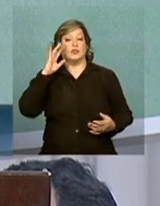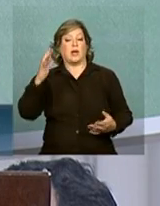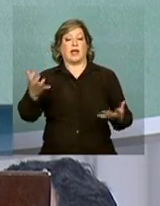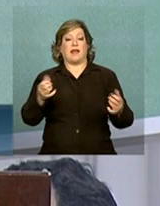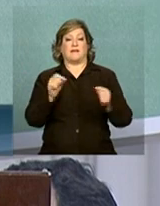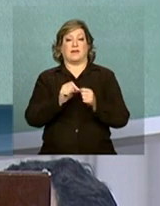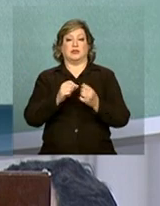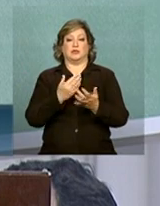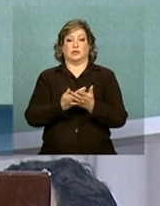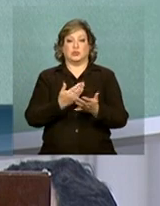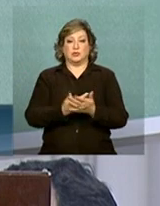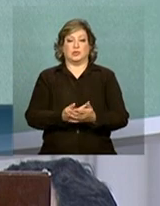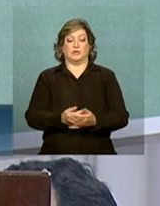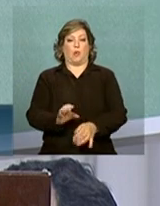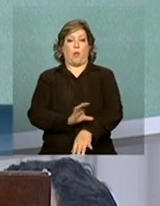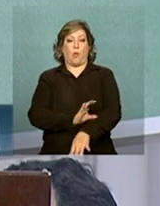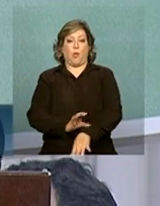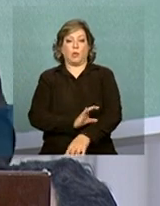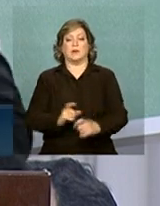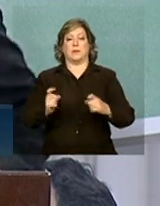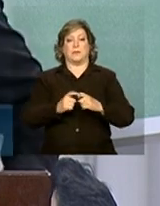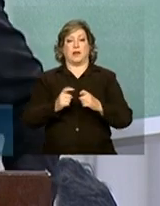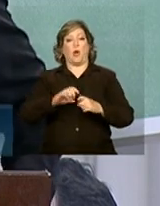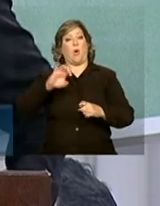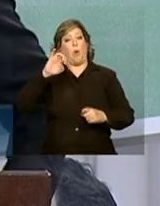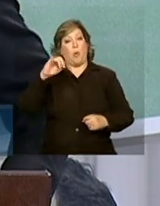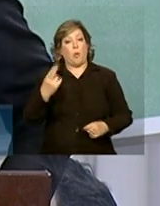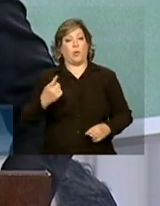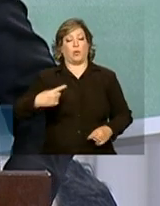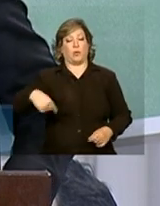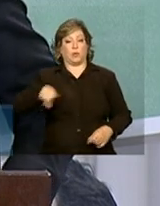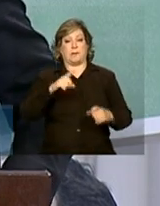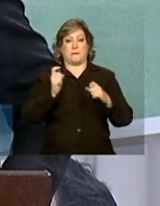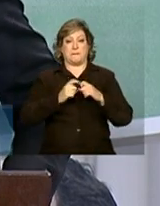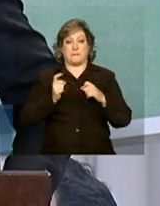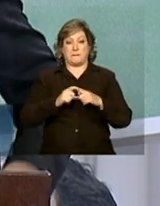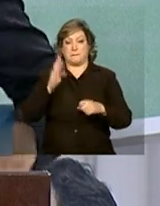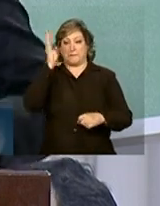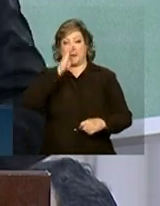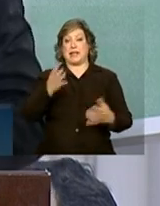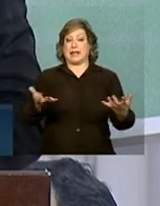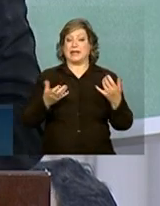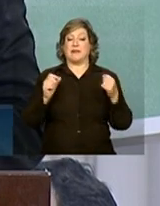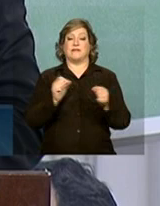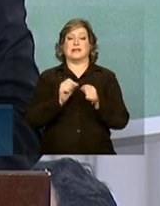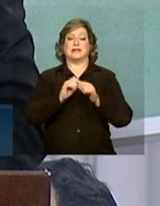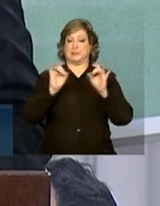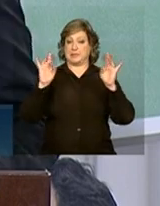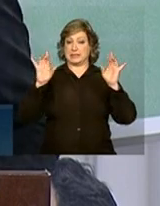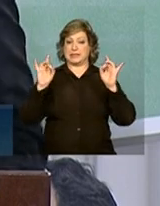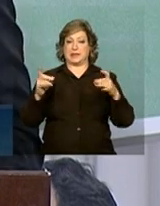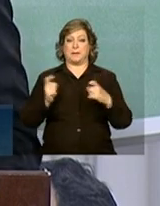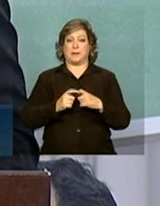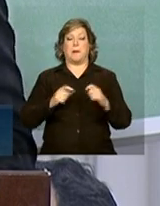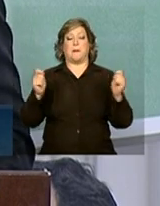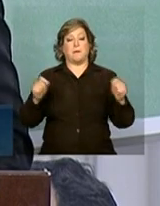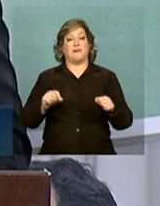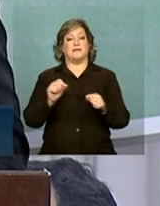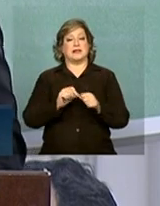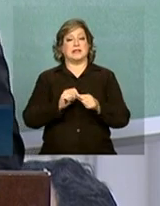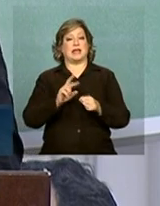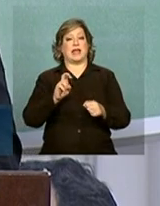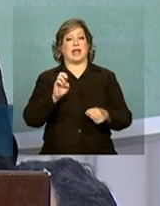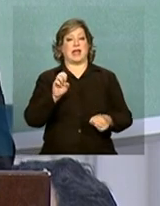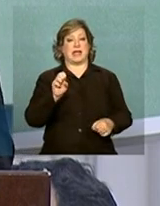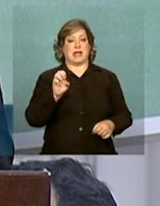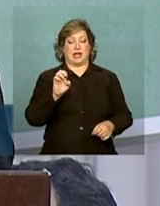medicina com as novas vagas, ou com os médicos brasileiros que querem fazer uma especialidade médica e poderão fazer uma residência médica.